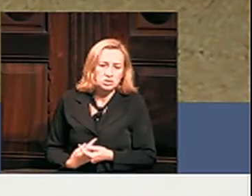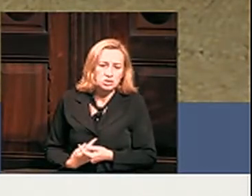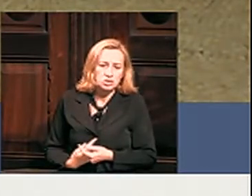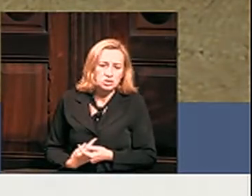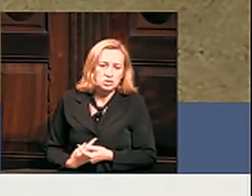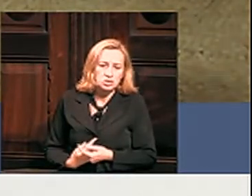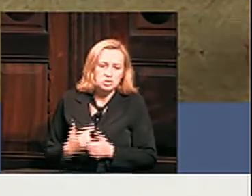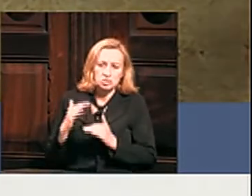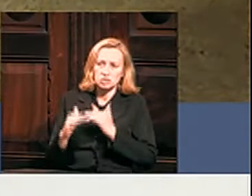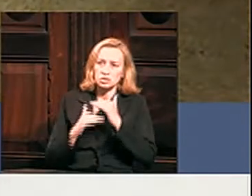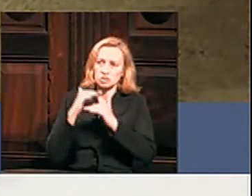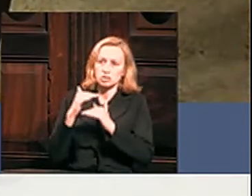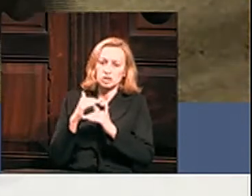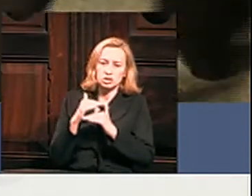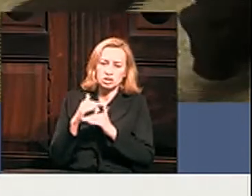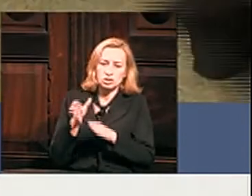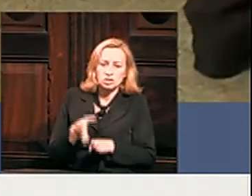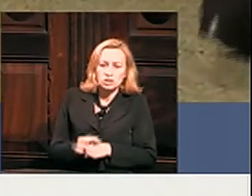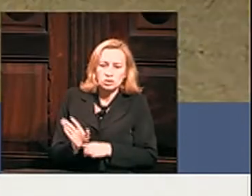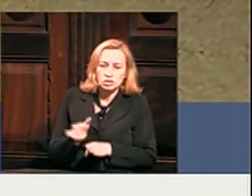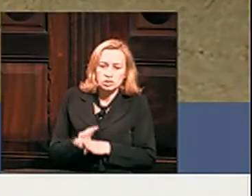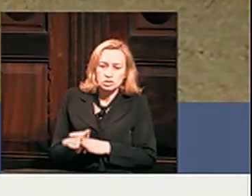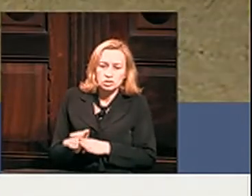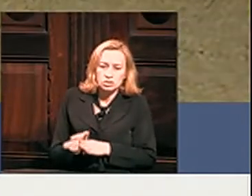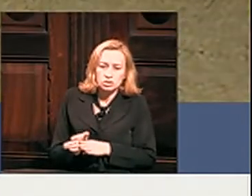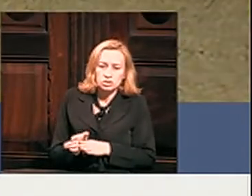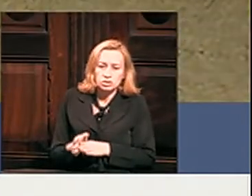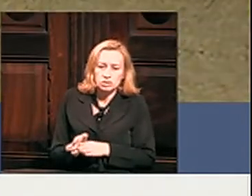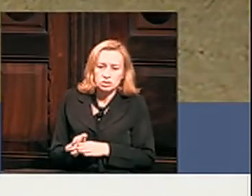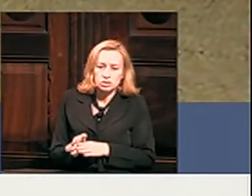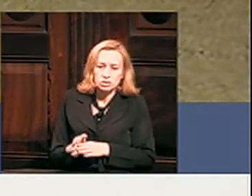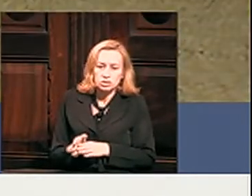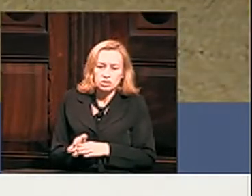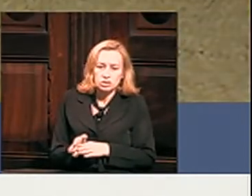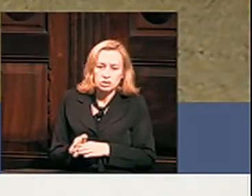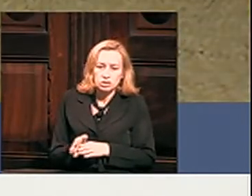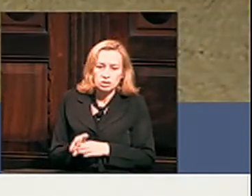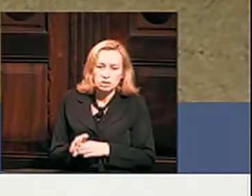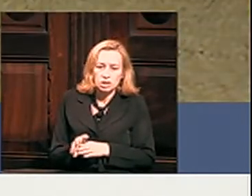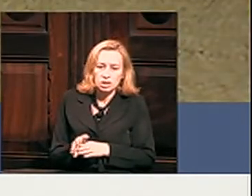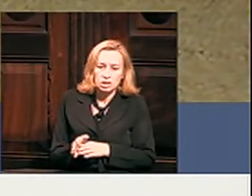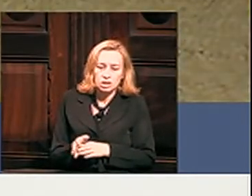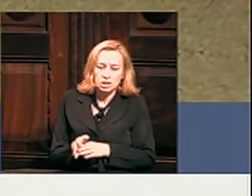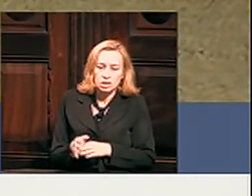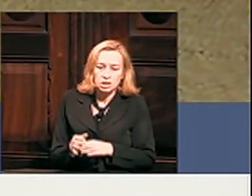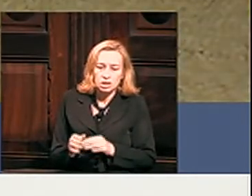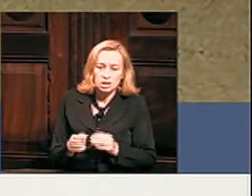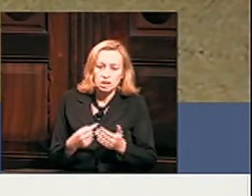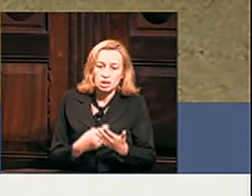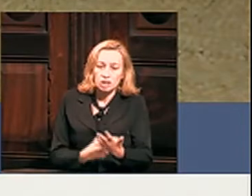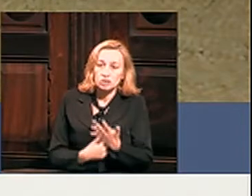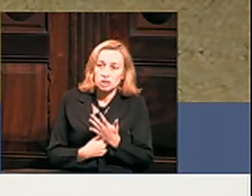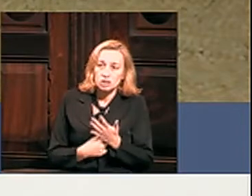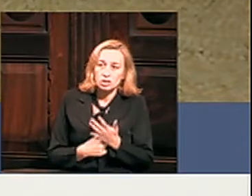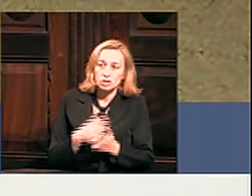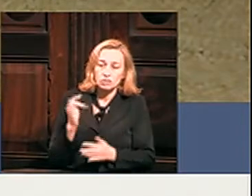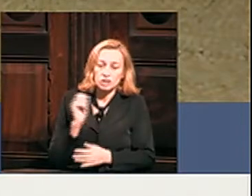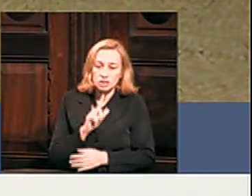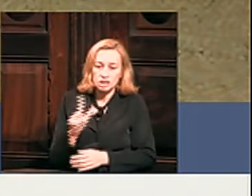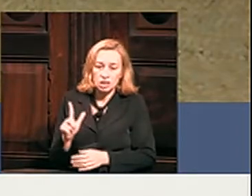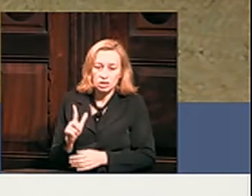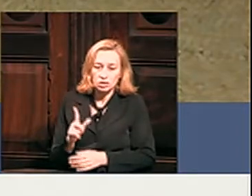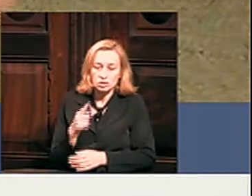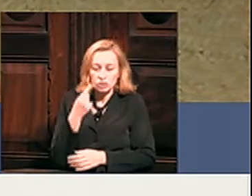Conselho Superior, Conselho Supervisor da Recuperação Fiscal. Na discussão do PCCS da saúde, nós fomos,